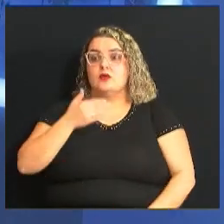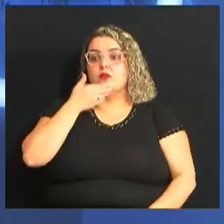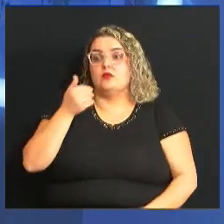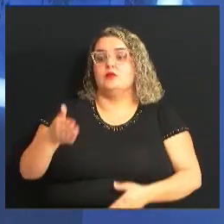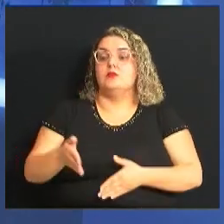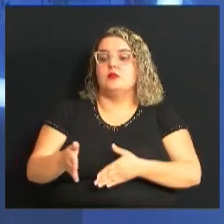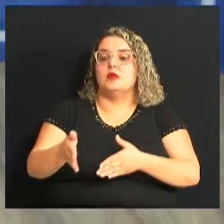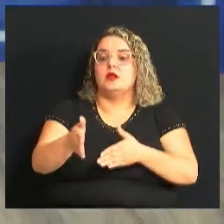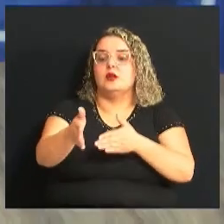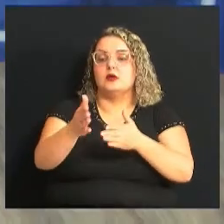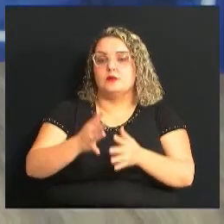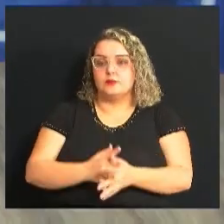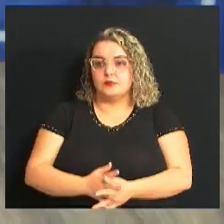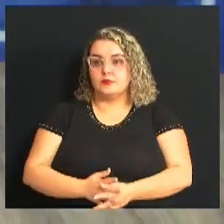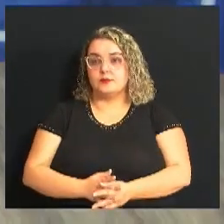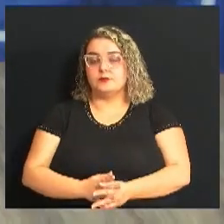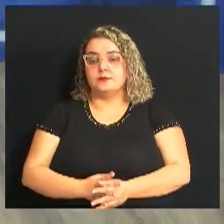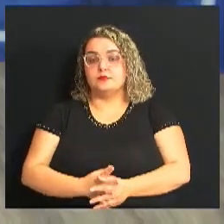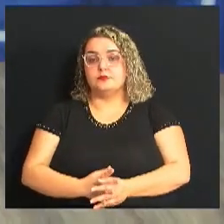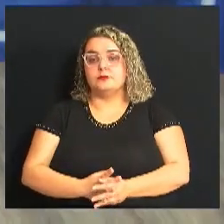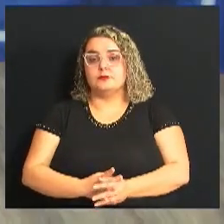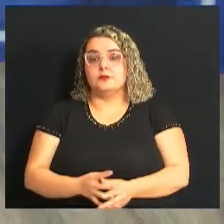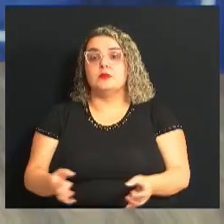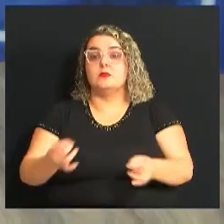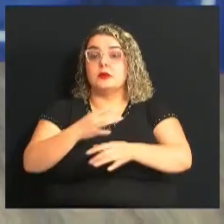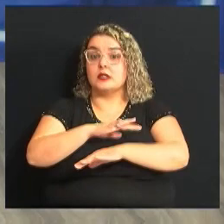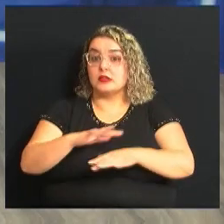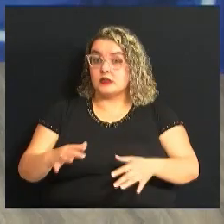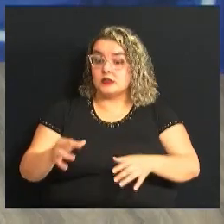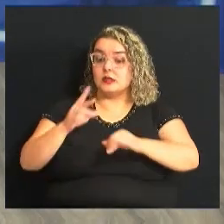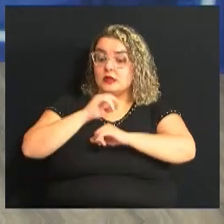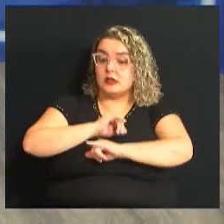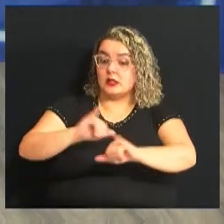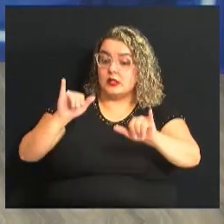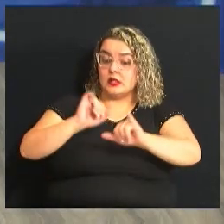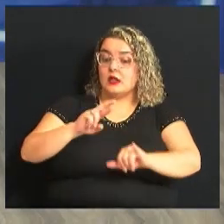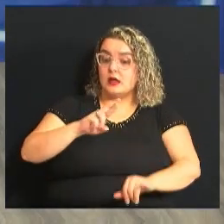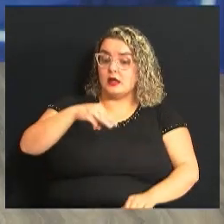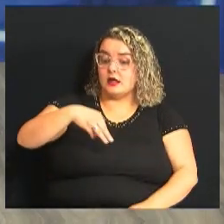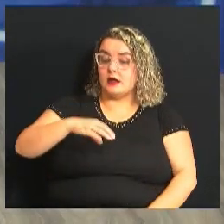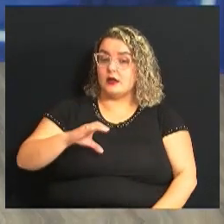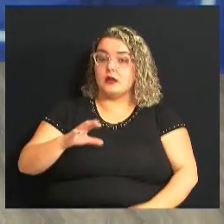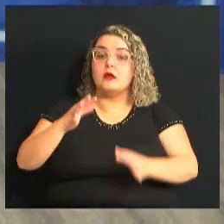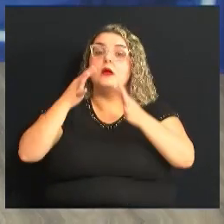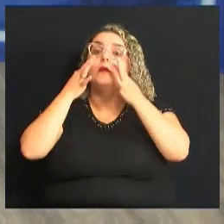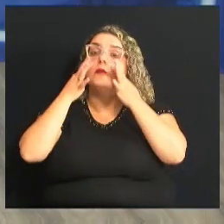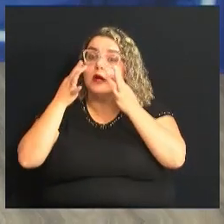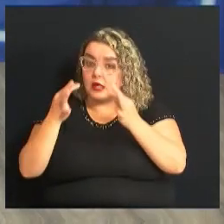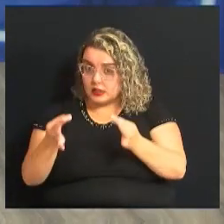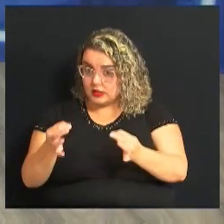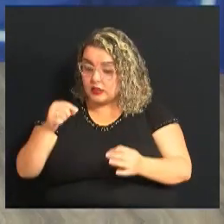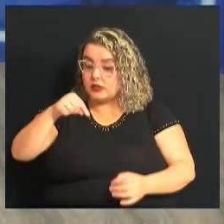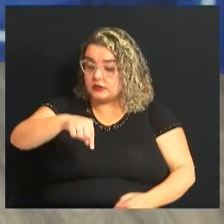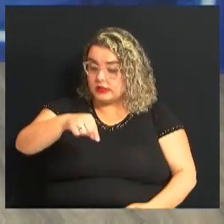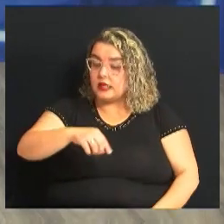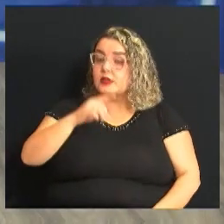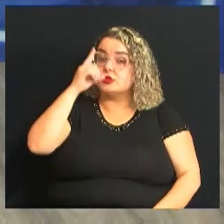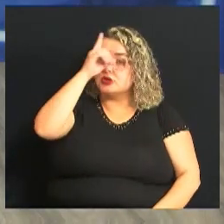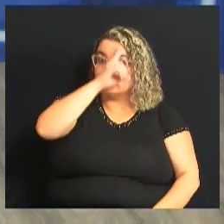trajeto. E para nós encerrarmos as notícias da metrópole de Campinas, atenção, hein? Neste